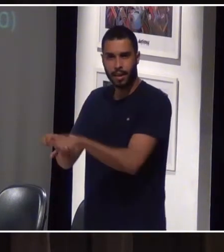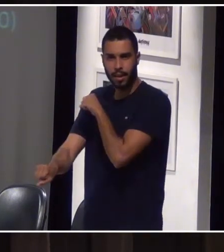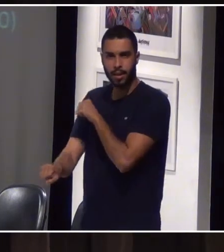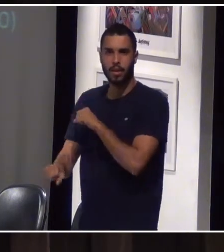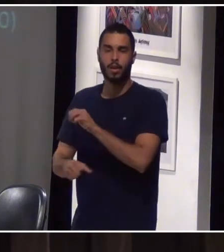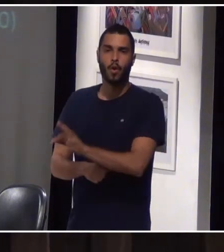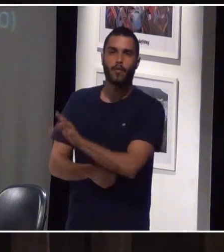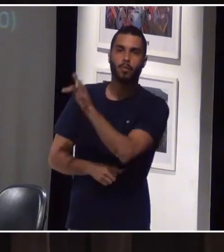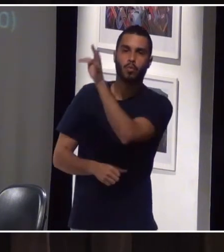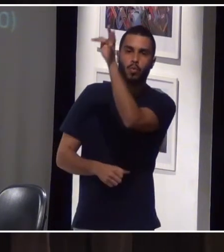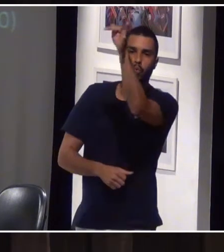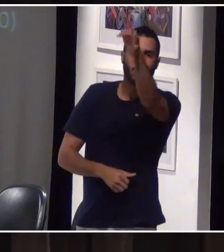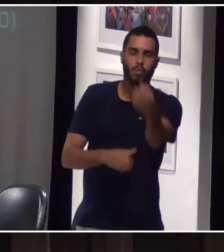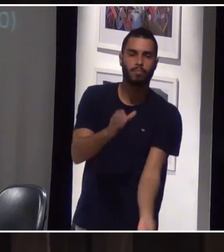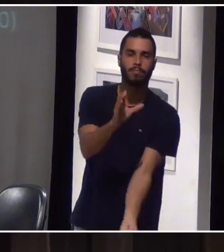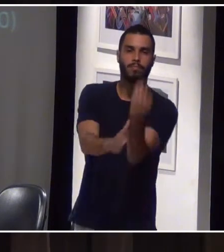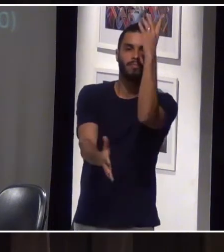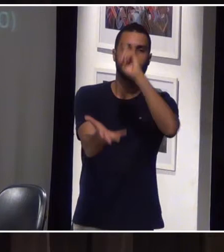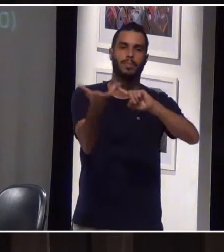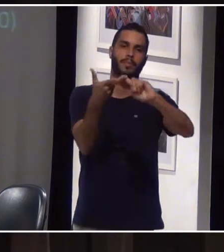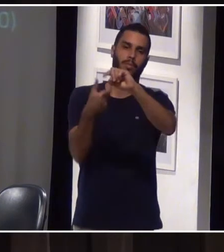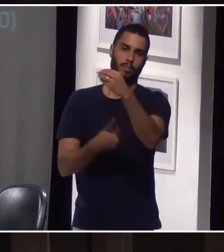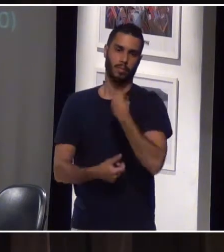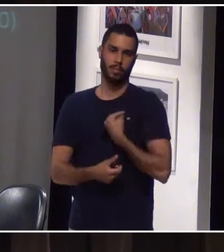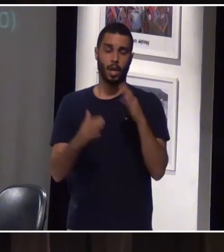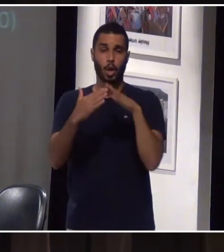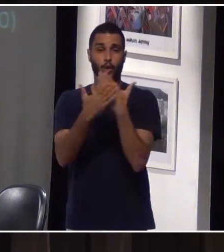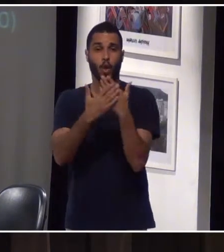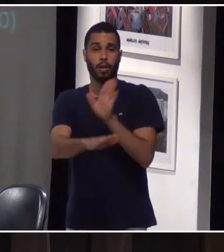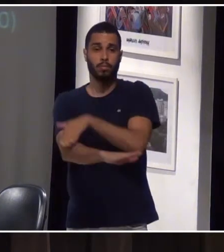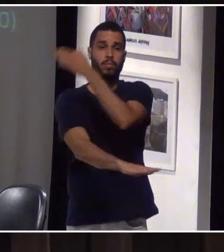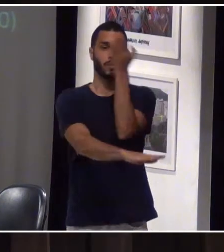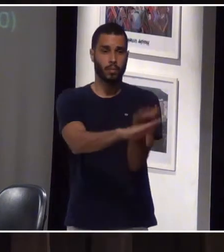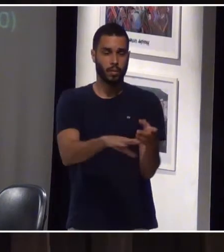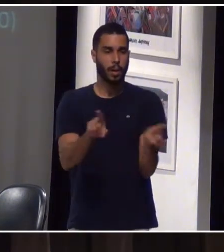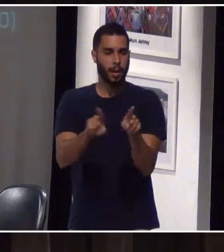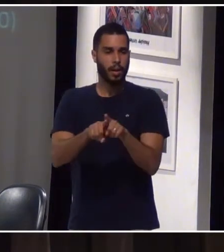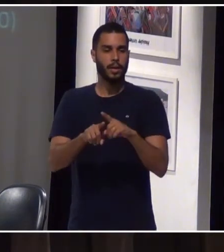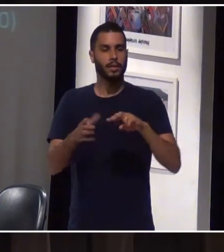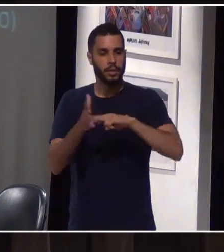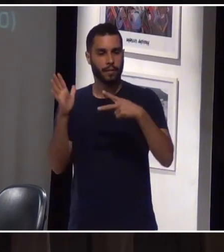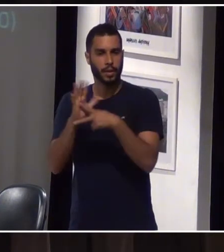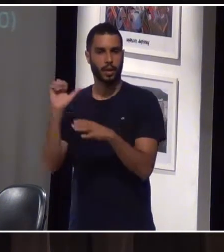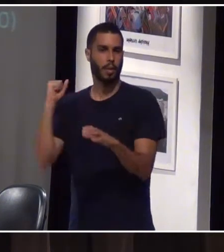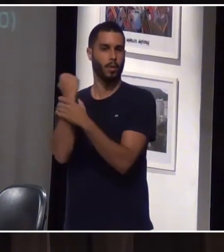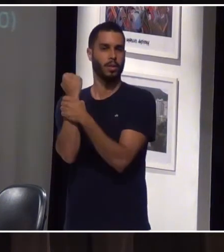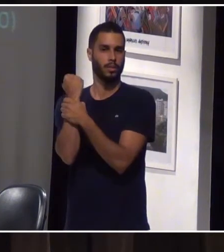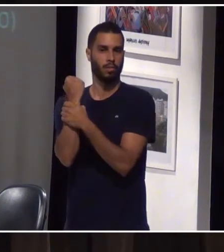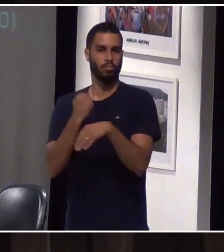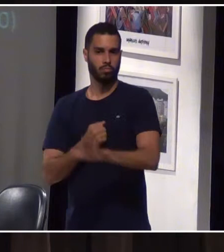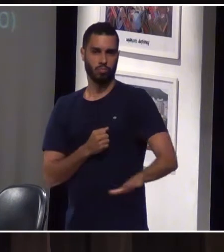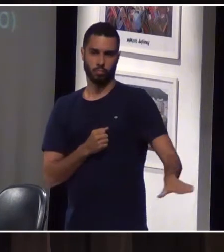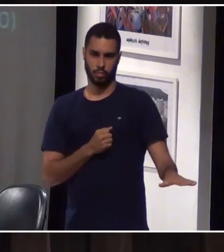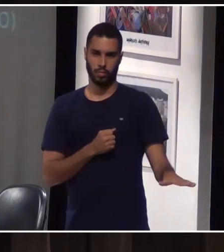virão. Então, escola em turno integral tem a ver com proteção das crianças, entre outras coisas, com proteger as